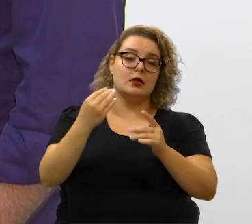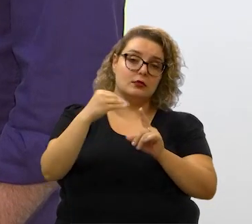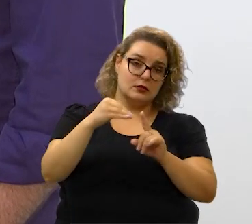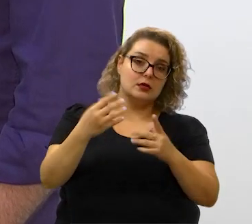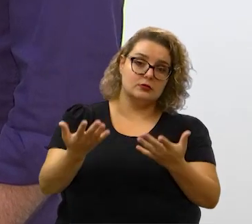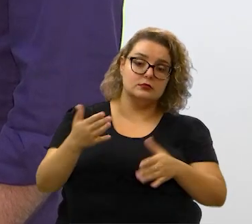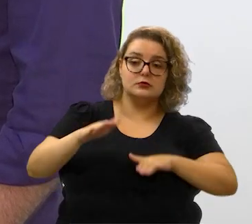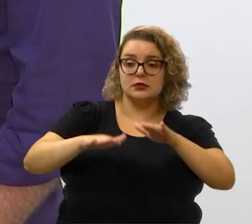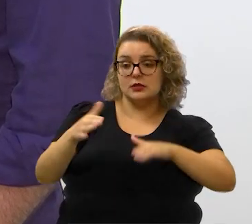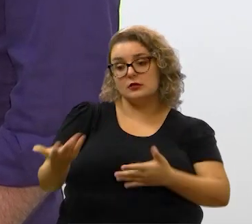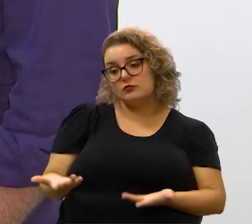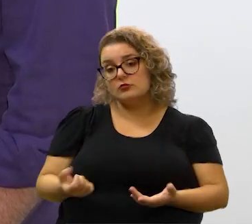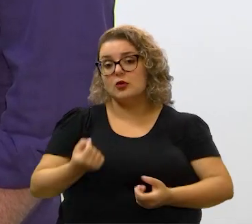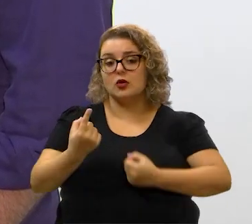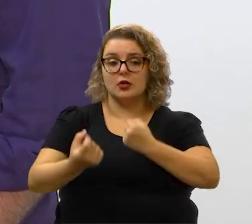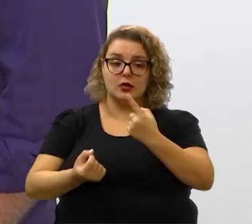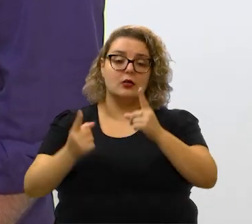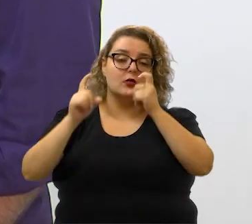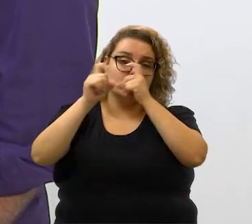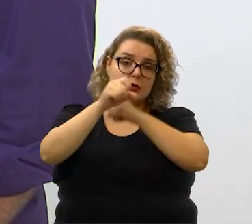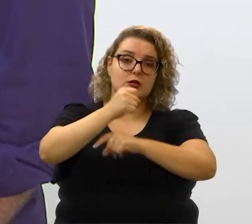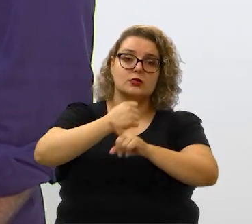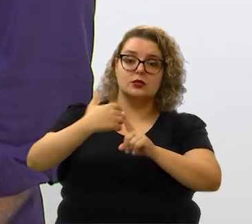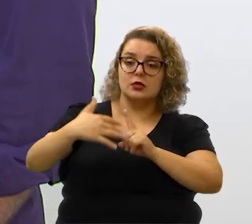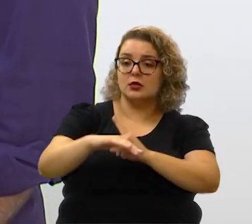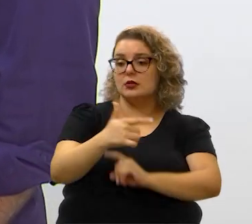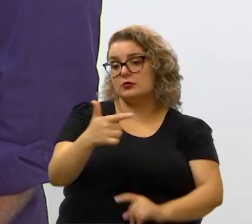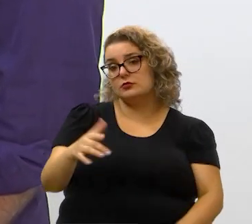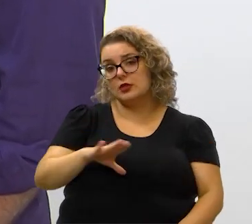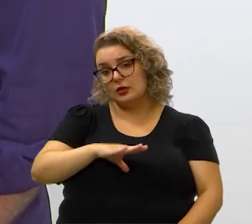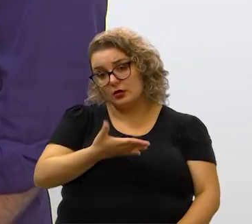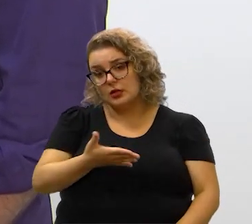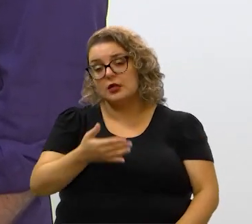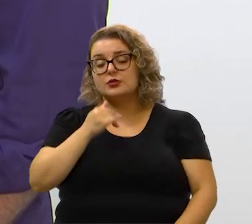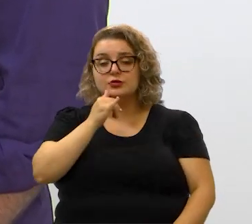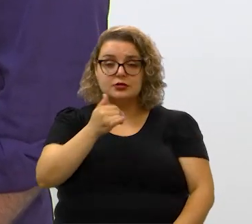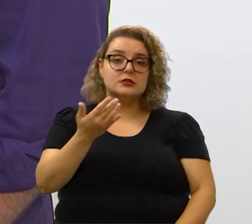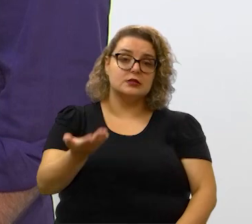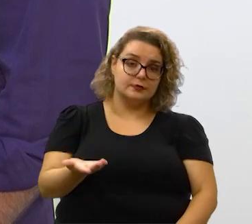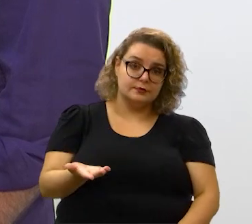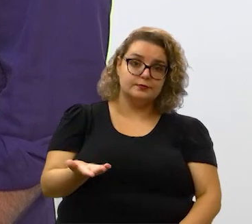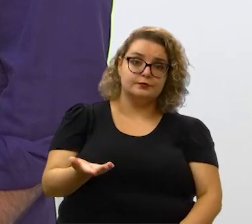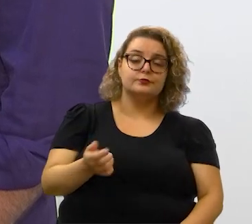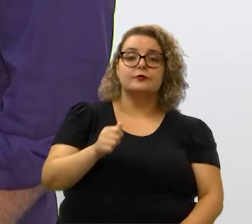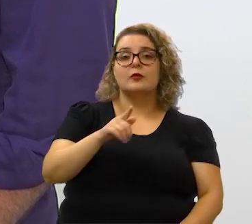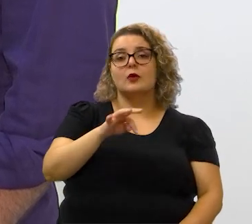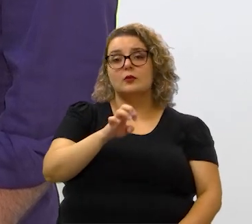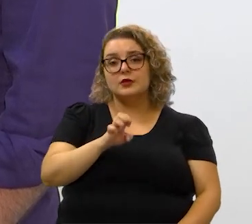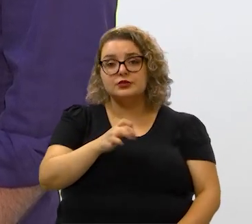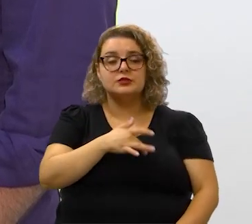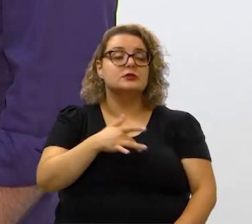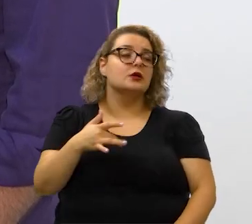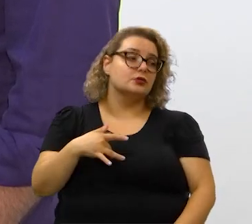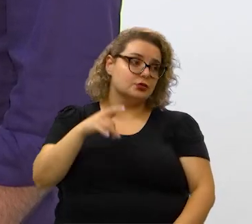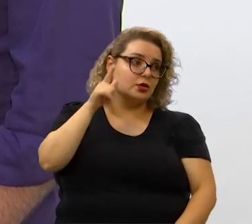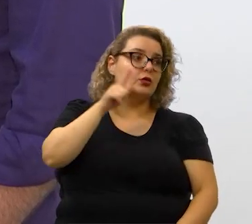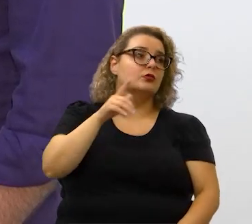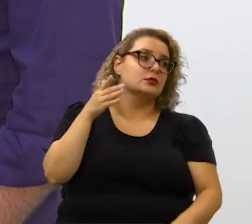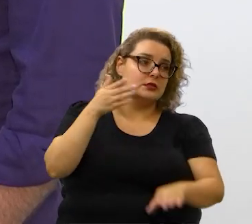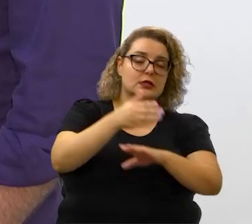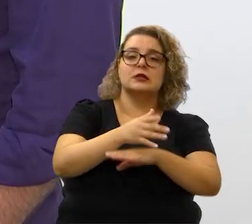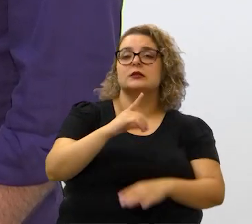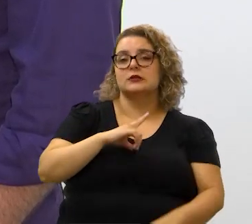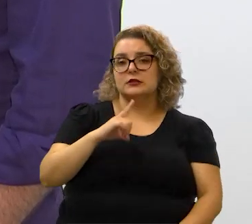em vulnerabilidade, que às vezes está passando por alguma dificuldade social e não tem coragem de dizer. Então, o agente de saúde, ele consegue ter